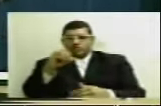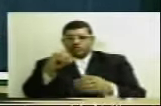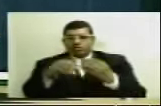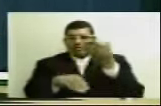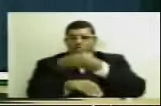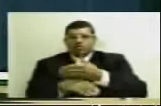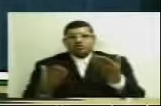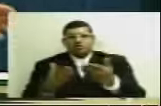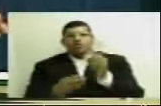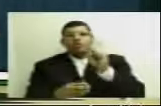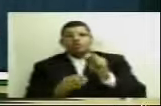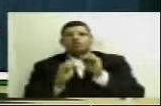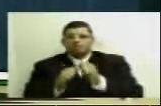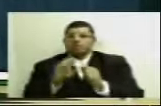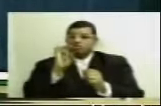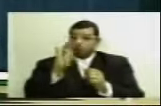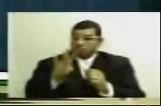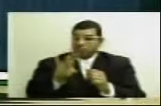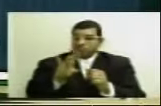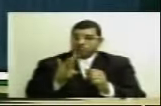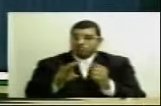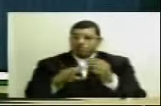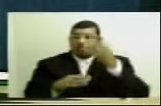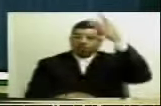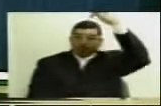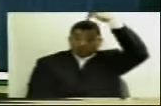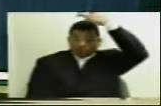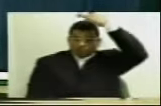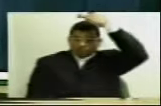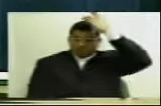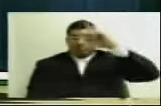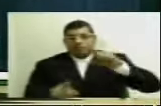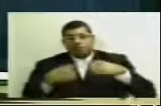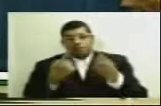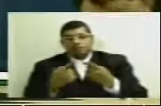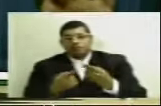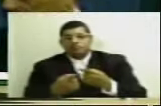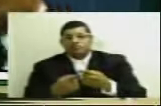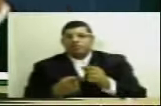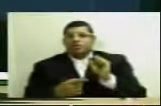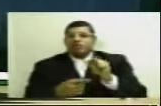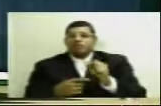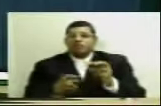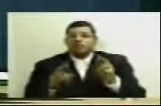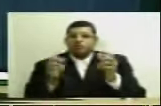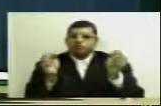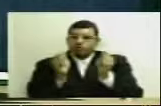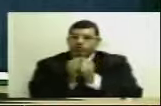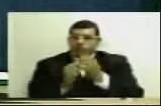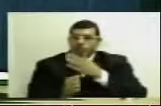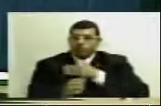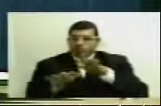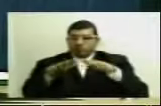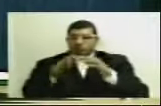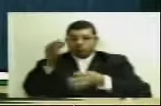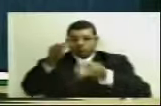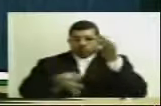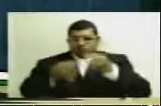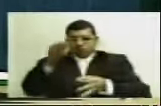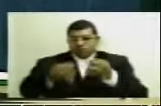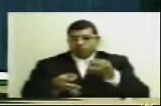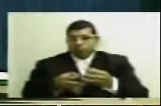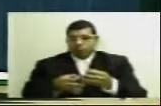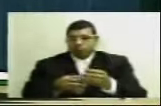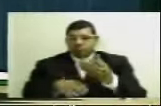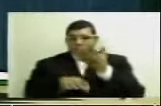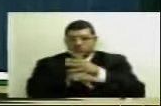cargos comissionados, o que por si só é um absurdo. Mas ao reunir com a minha assessoria jurídica